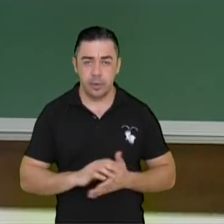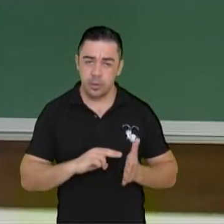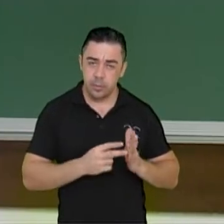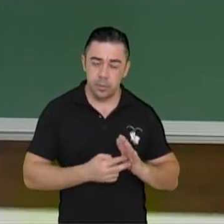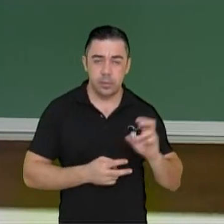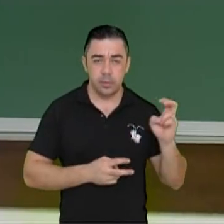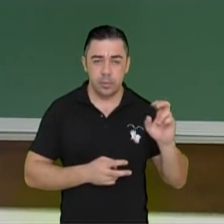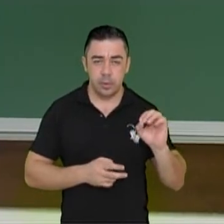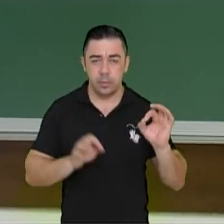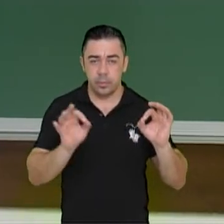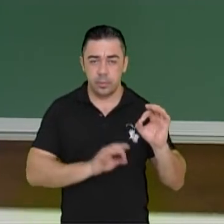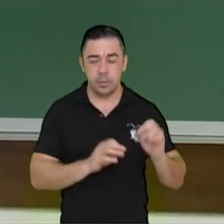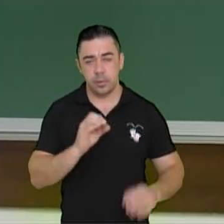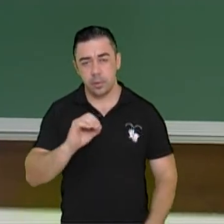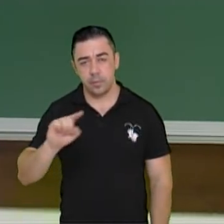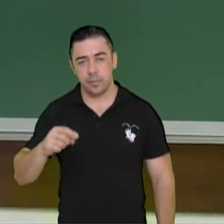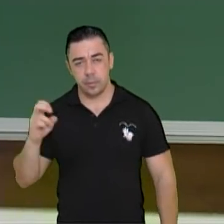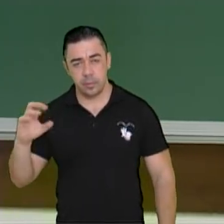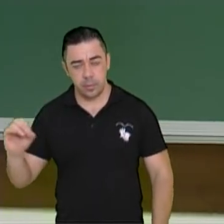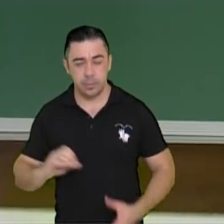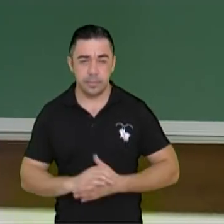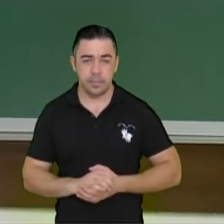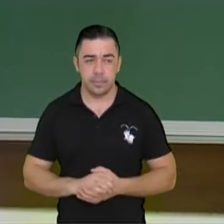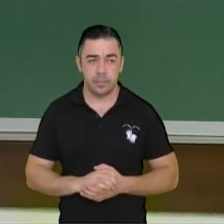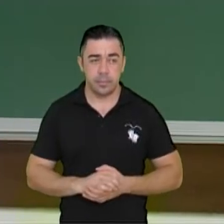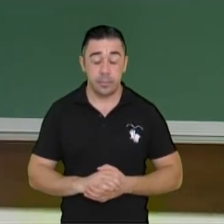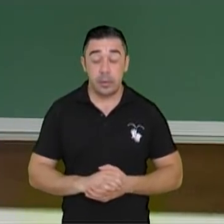50% é igual a 0,50. E o